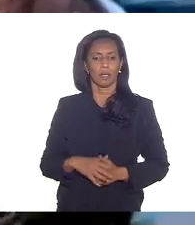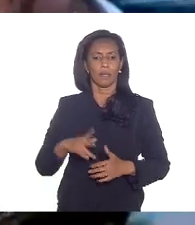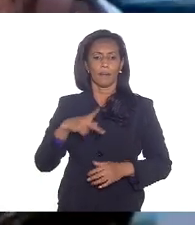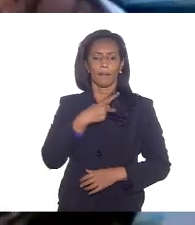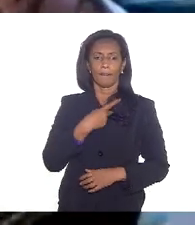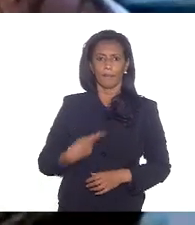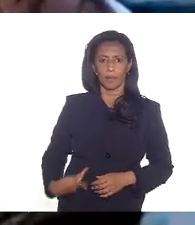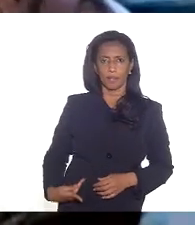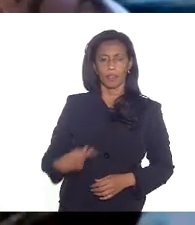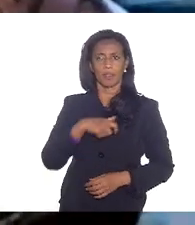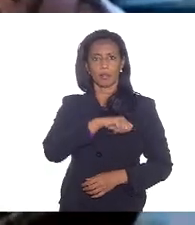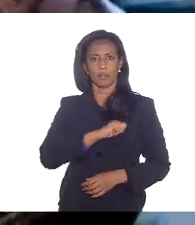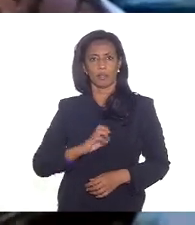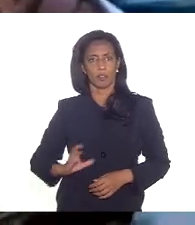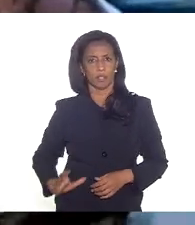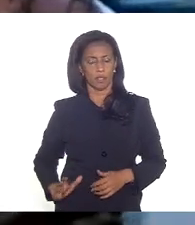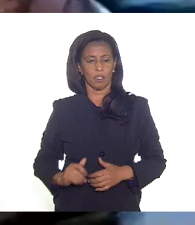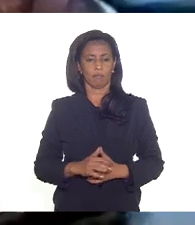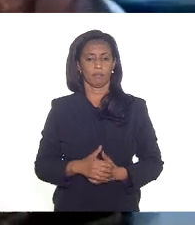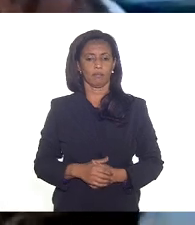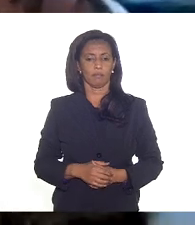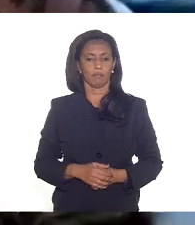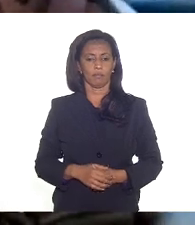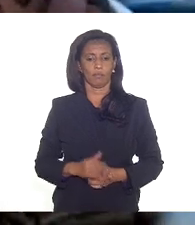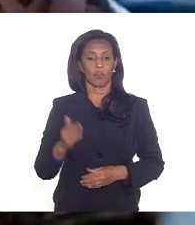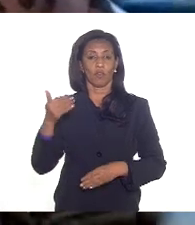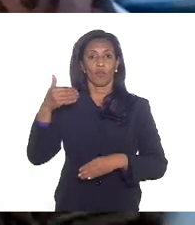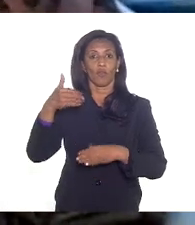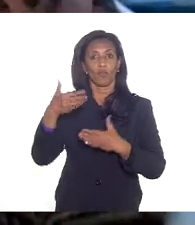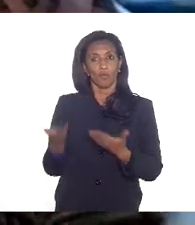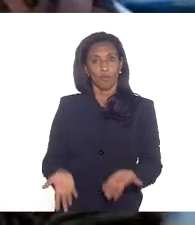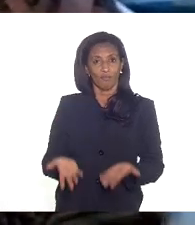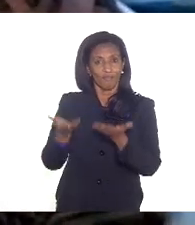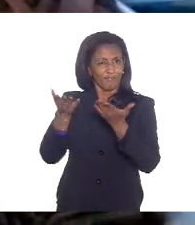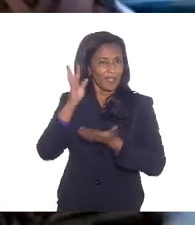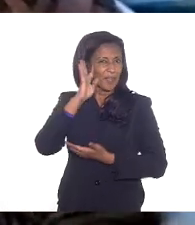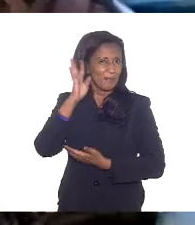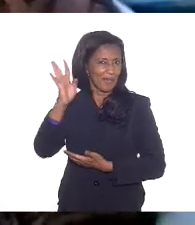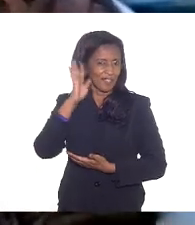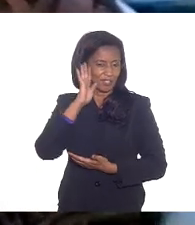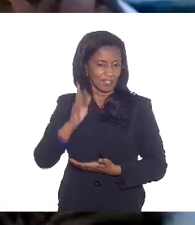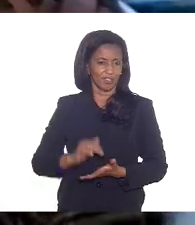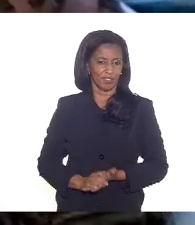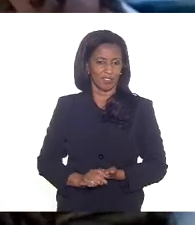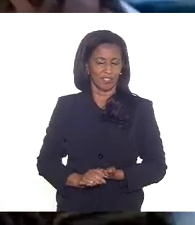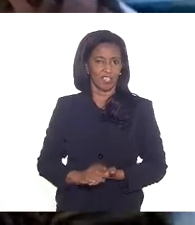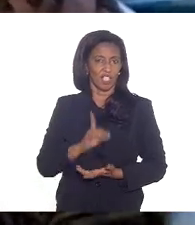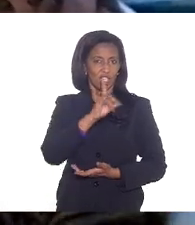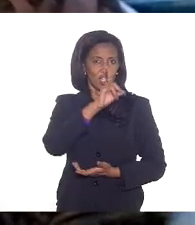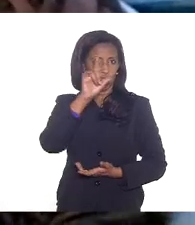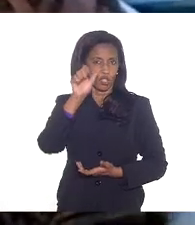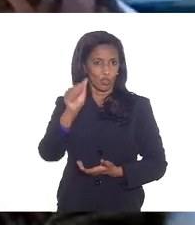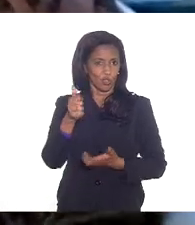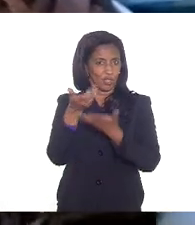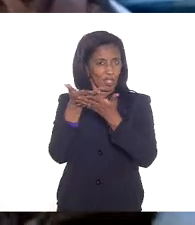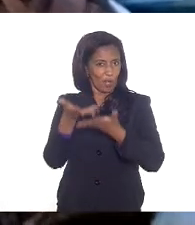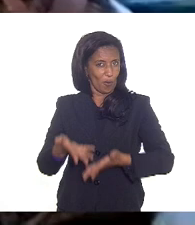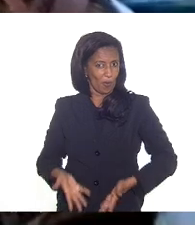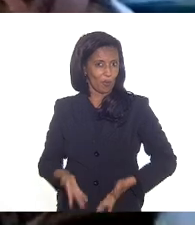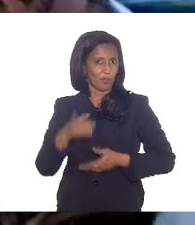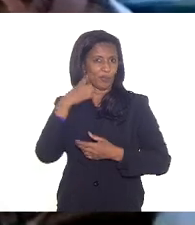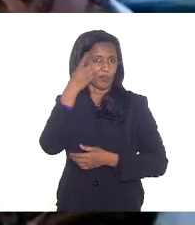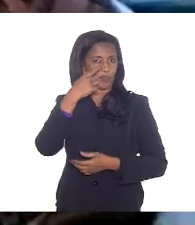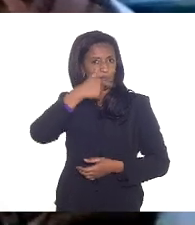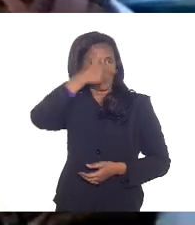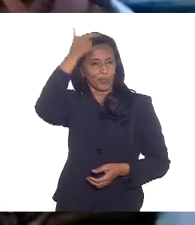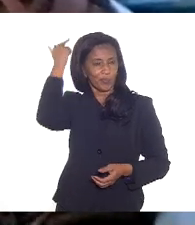André Ceciliano democrático vossa excelência imagina que no dia da uma homenagem